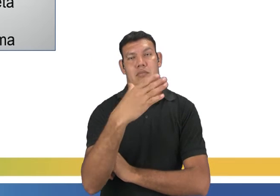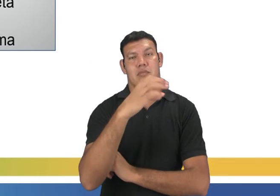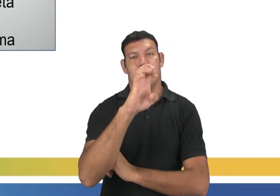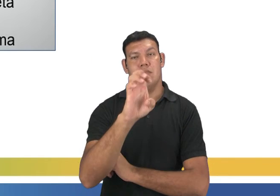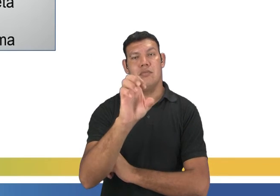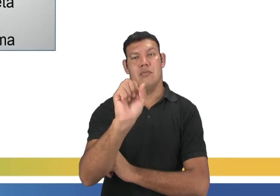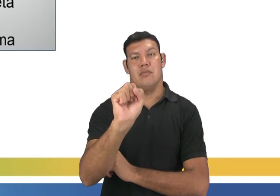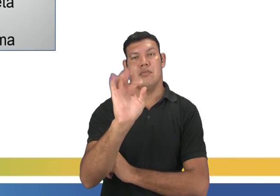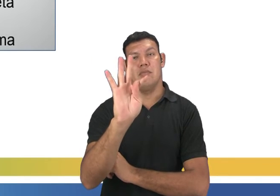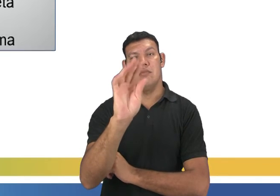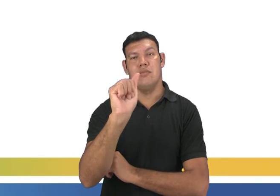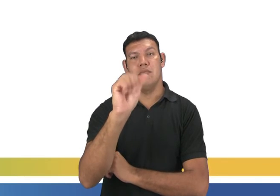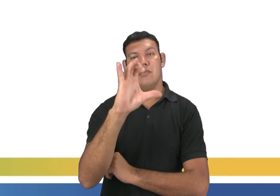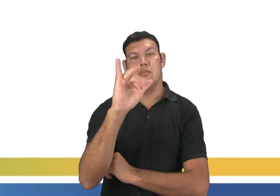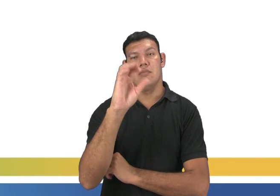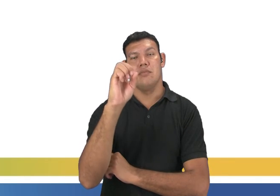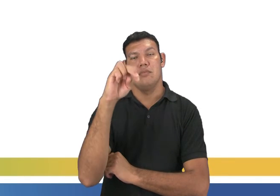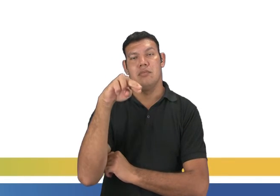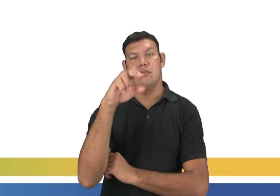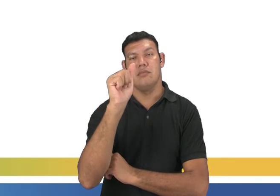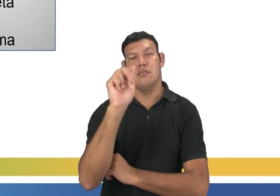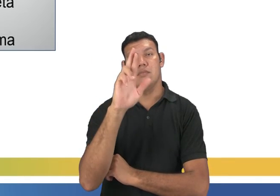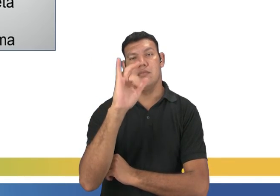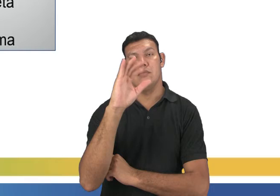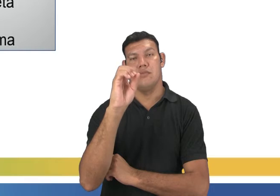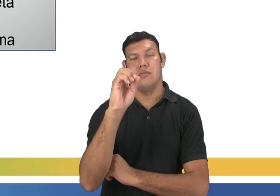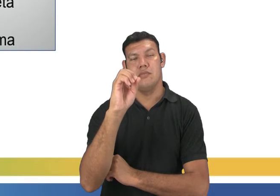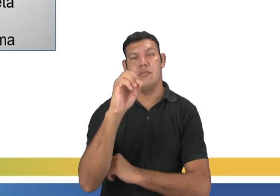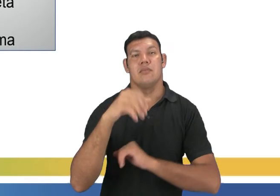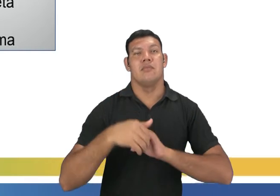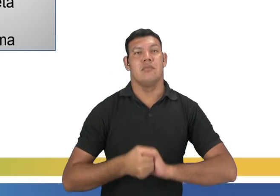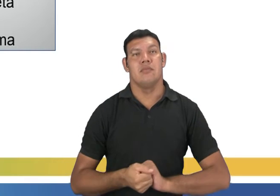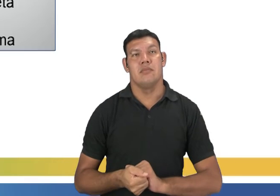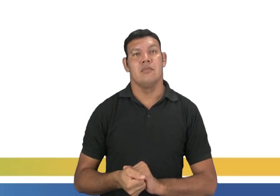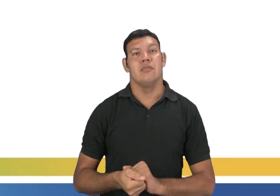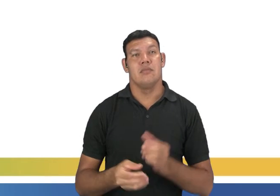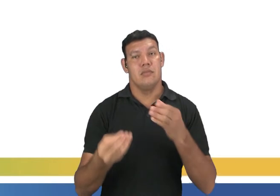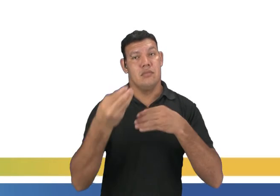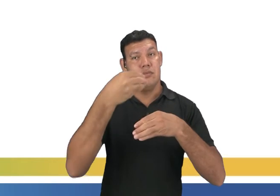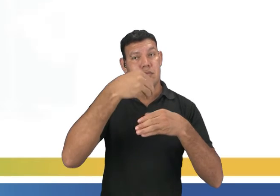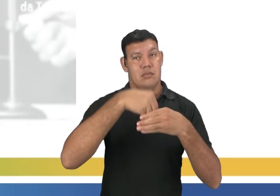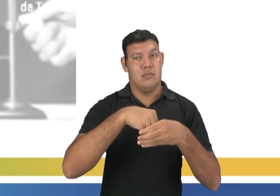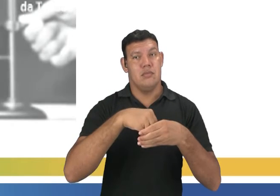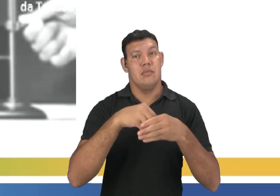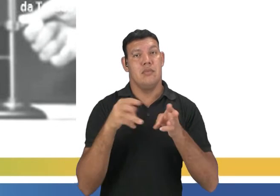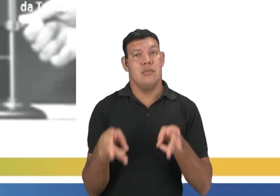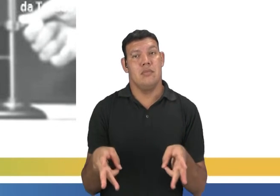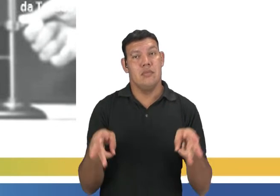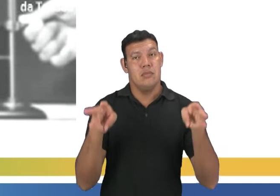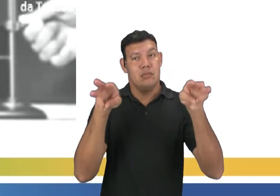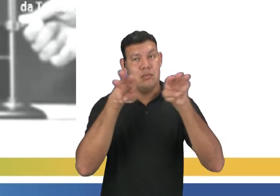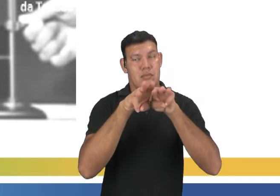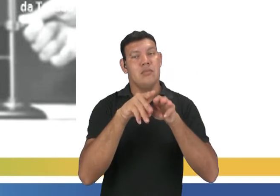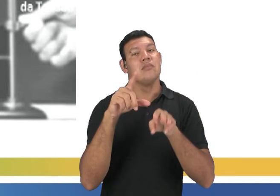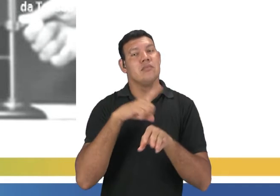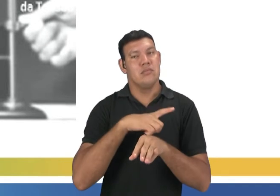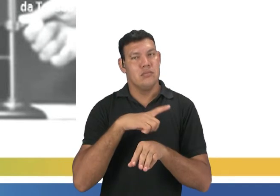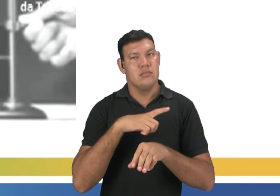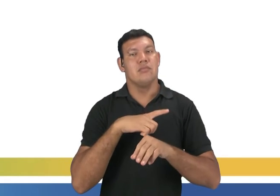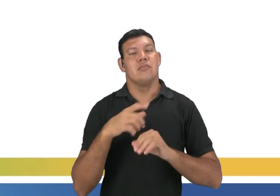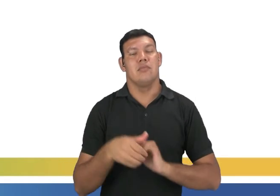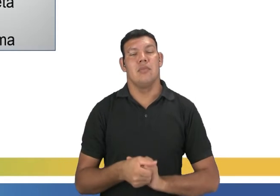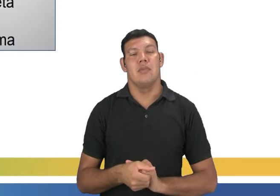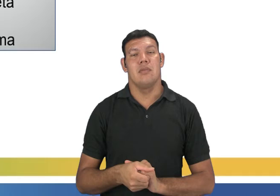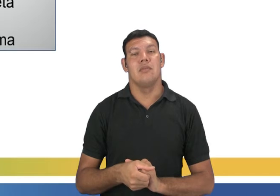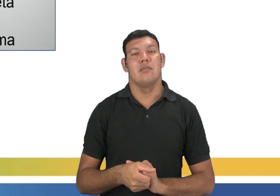ondas mecânicas, ondas eletromagnéticas. Dentro das ondas mecânicas, nós temos as ondas estacionárias, que é uma